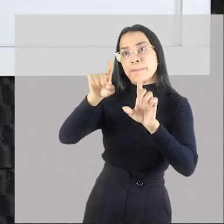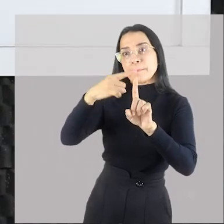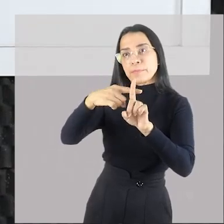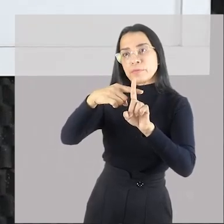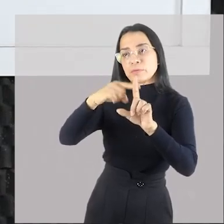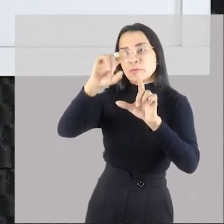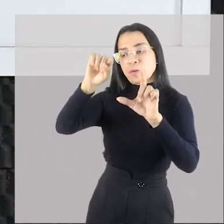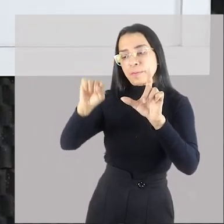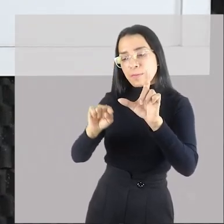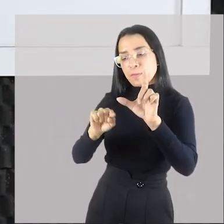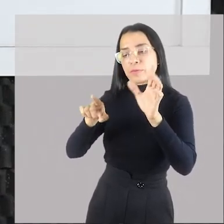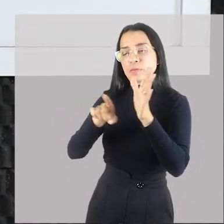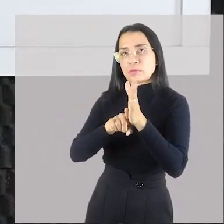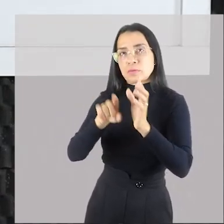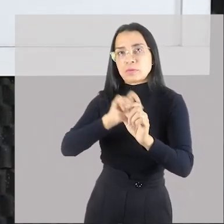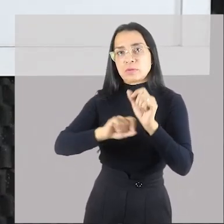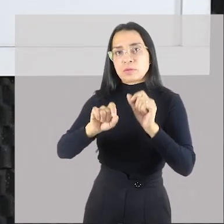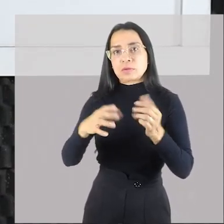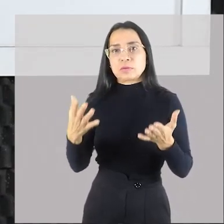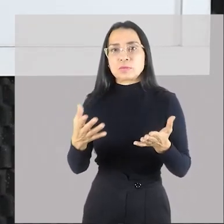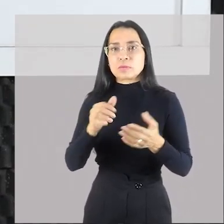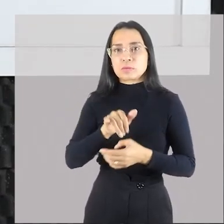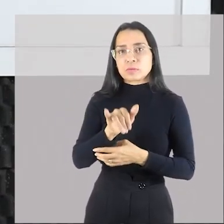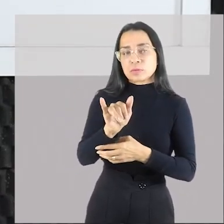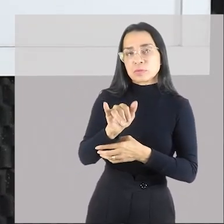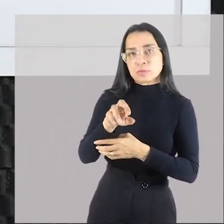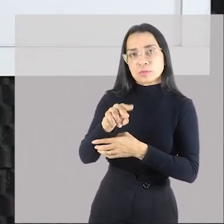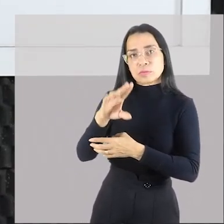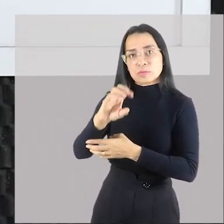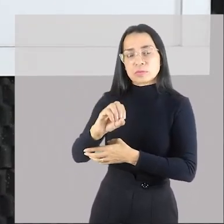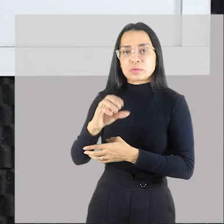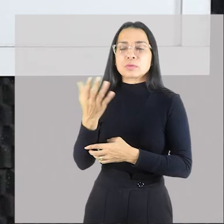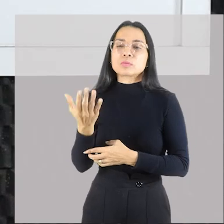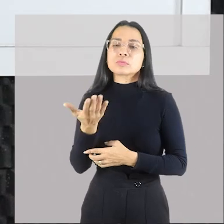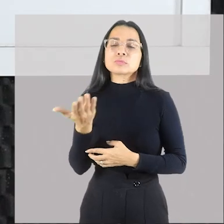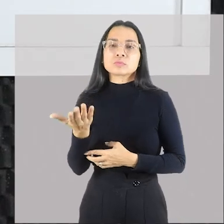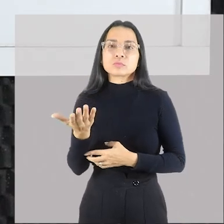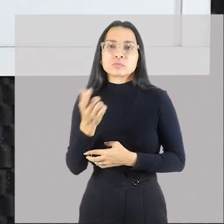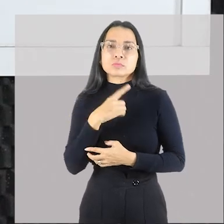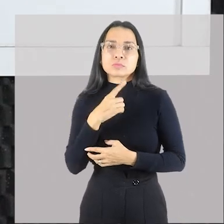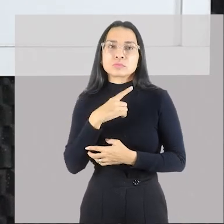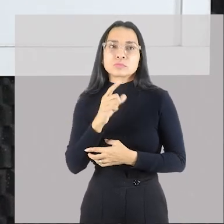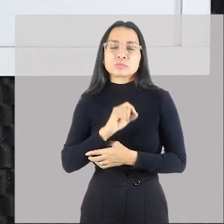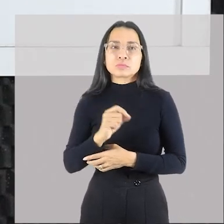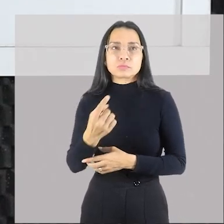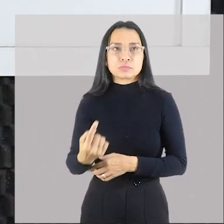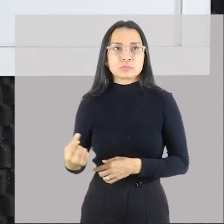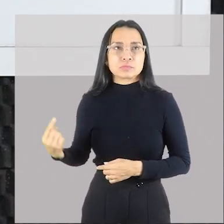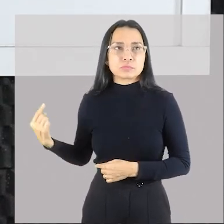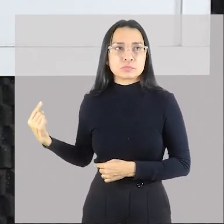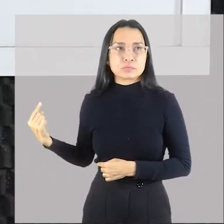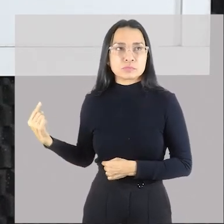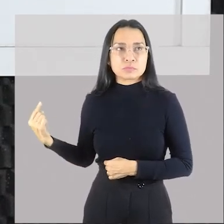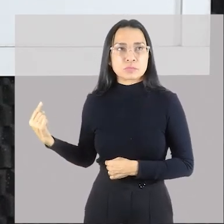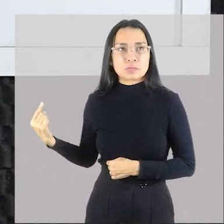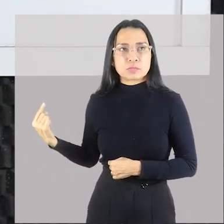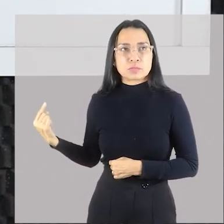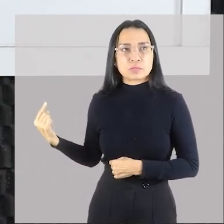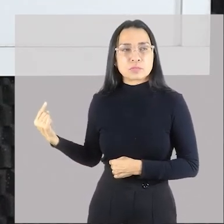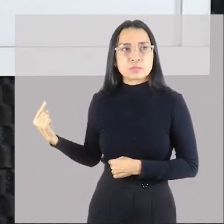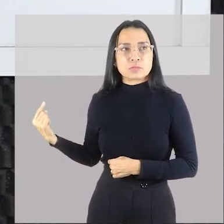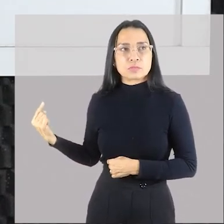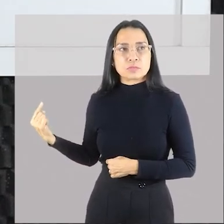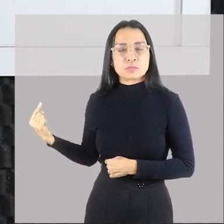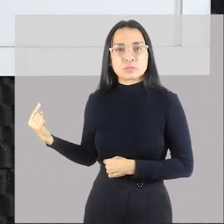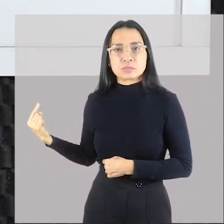negativas. Quando é que o y vai ser igual a zero? Quando eu tenho imagem zero? Ora, para qualquer x que